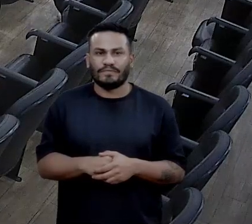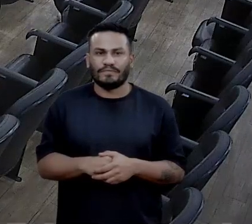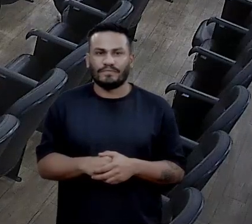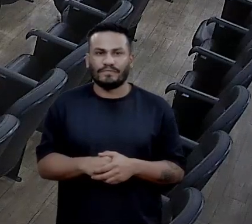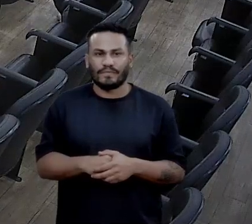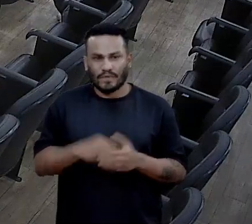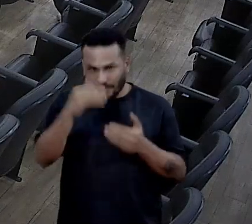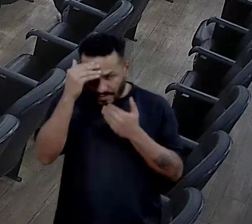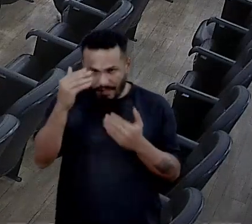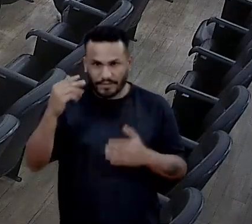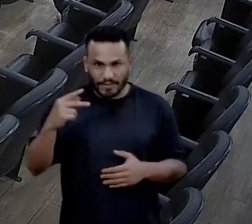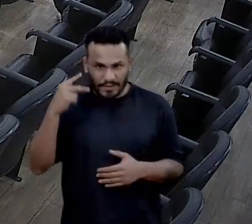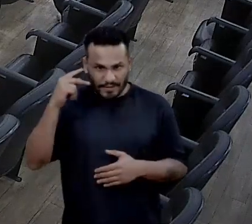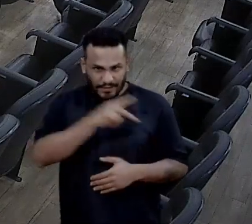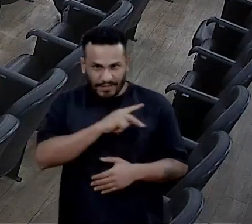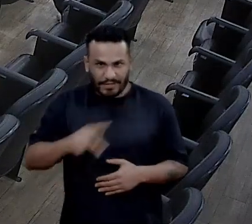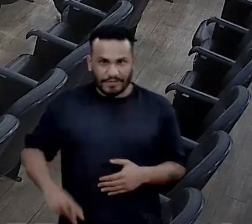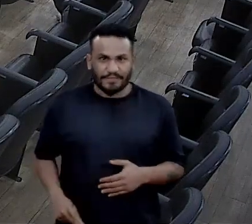Obrigado, presidente.